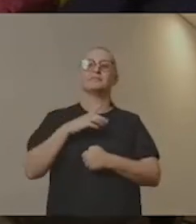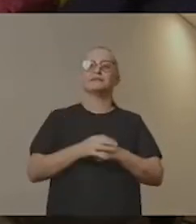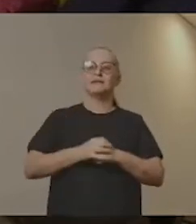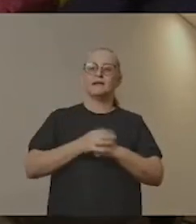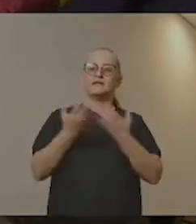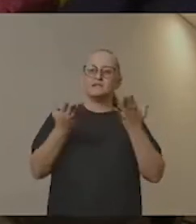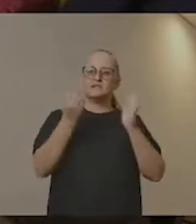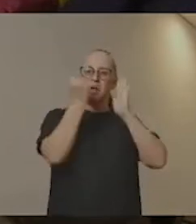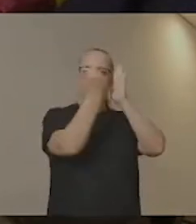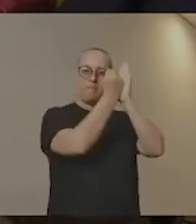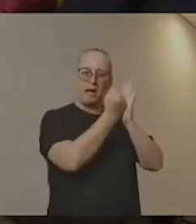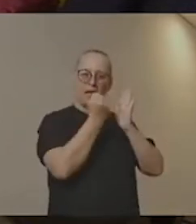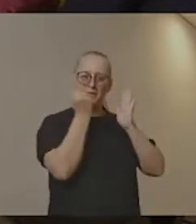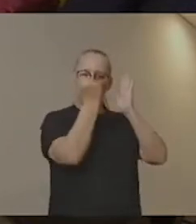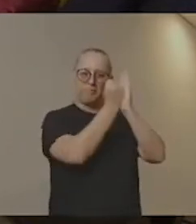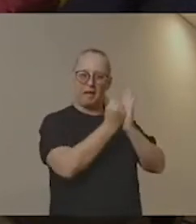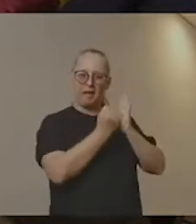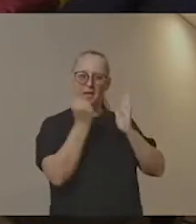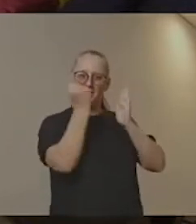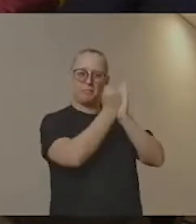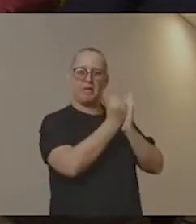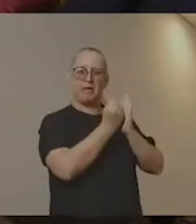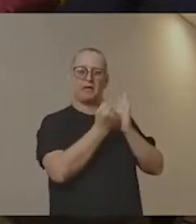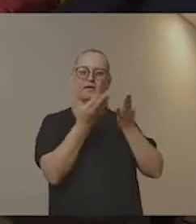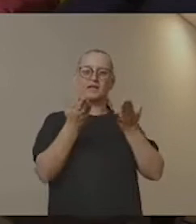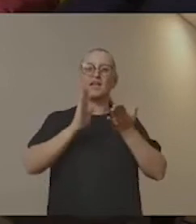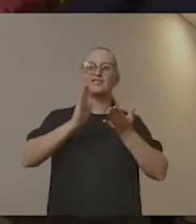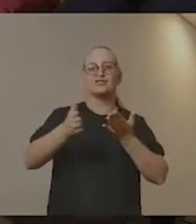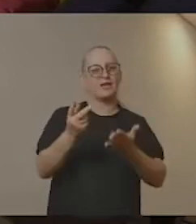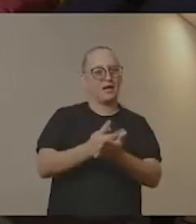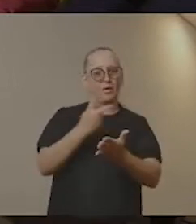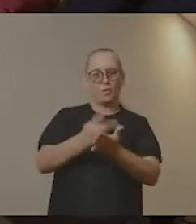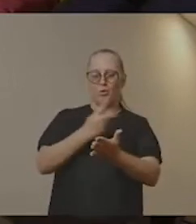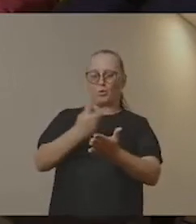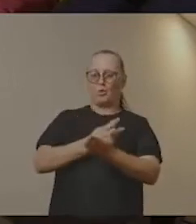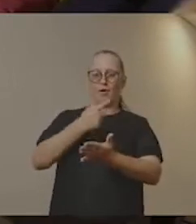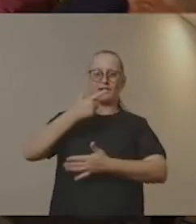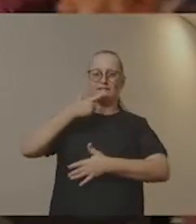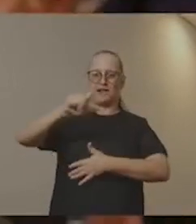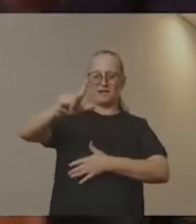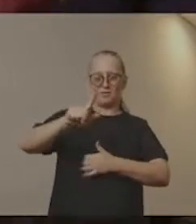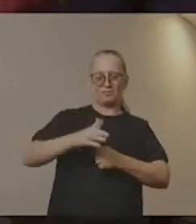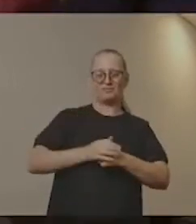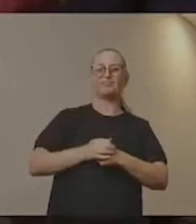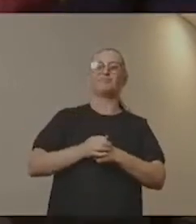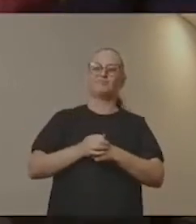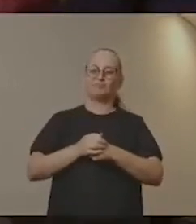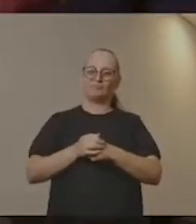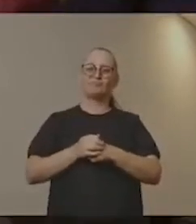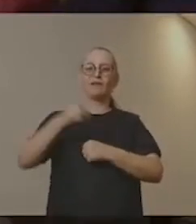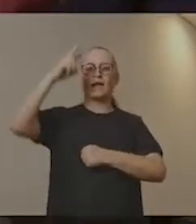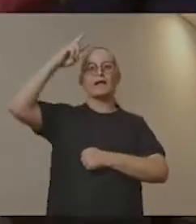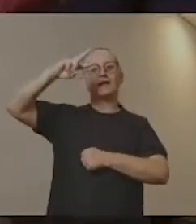linguagem valorativa. Eu fiquei me lembrando da fala da Cláudia Werneck, do quanto a infância tem sido desrespeitada, do quanto